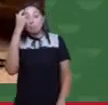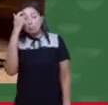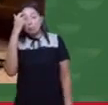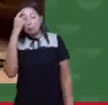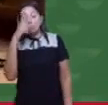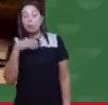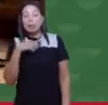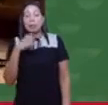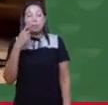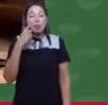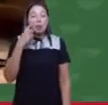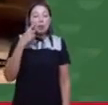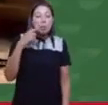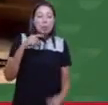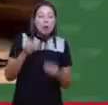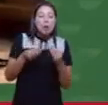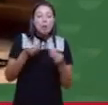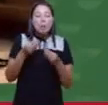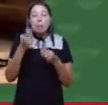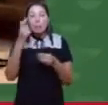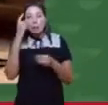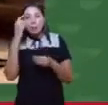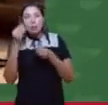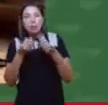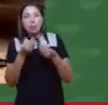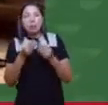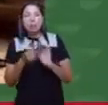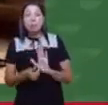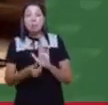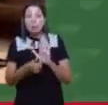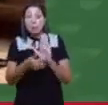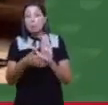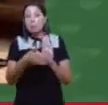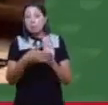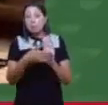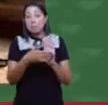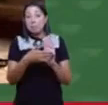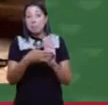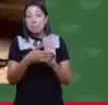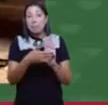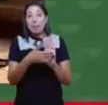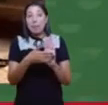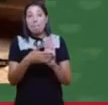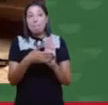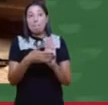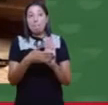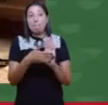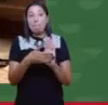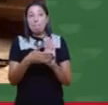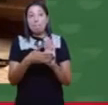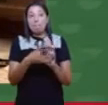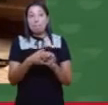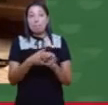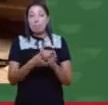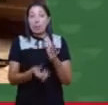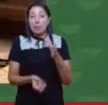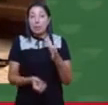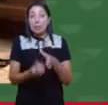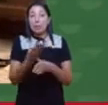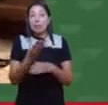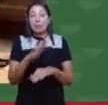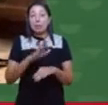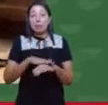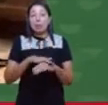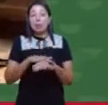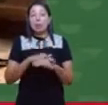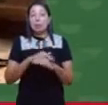em auditar o voto, nós pensamos, vão apresentar uma proposta que crie-se mais